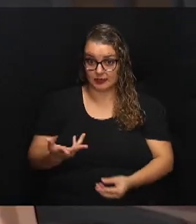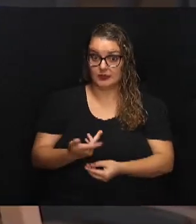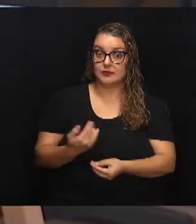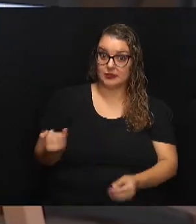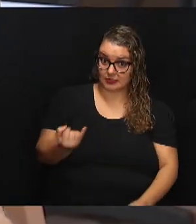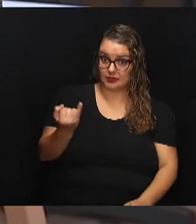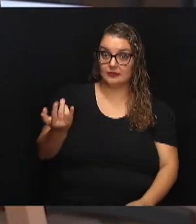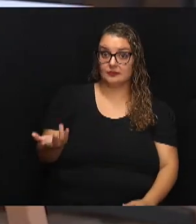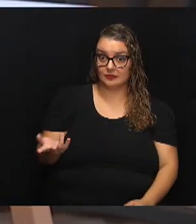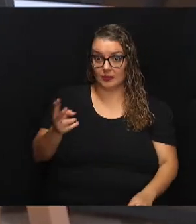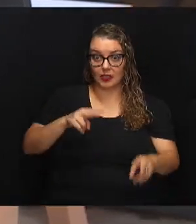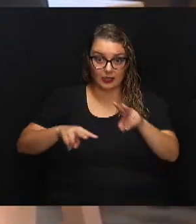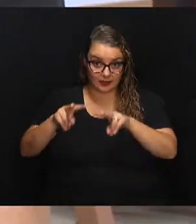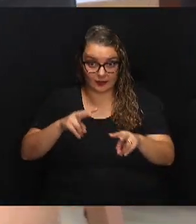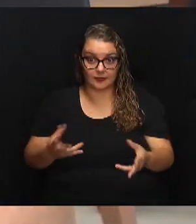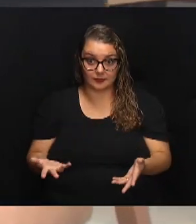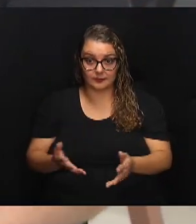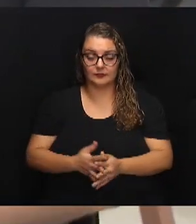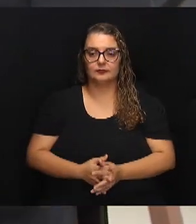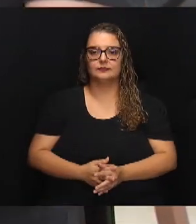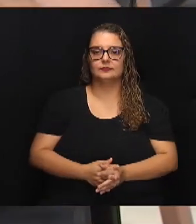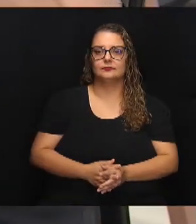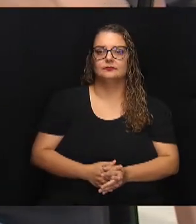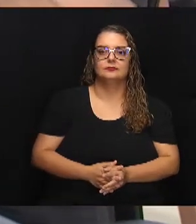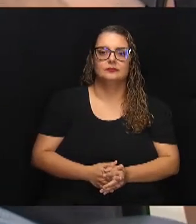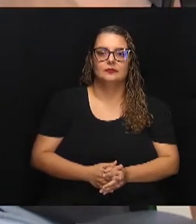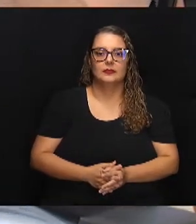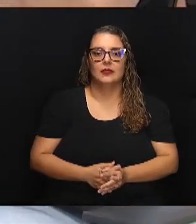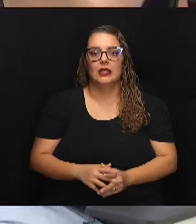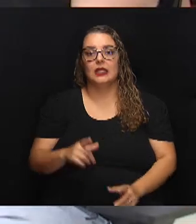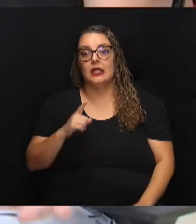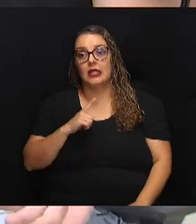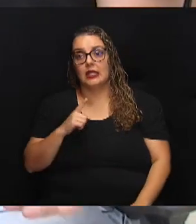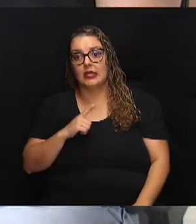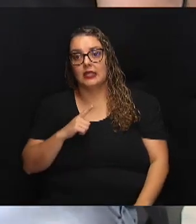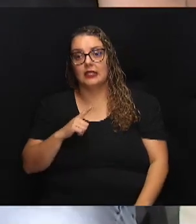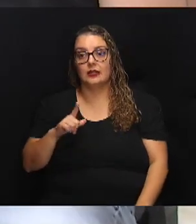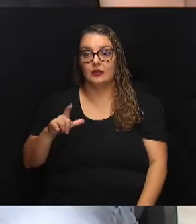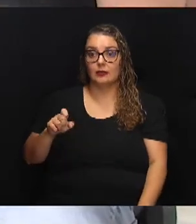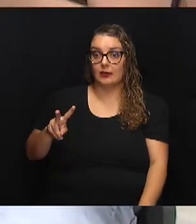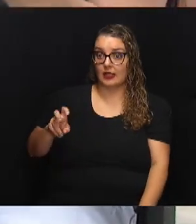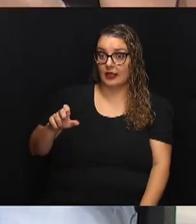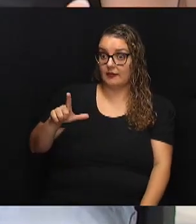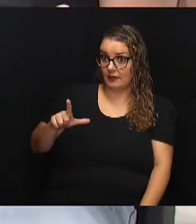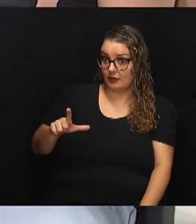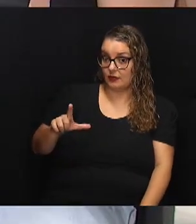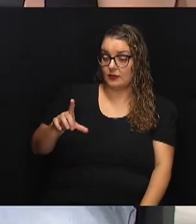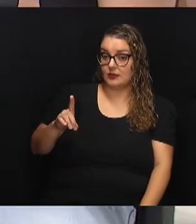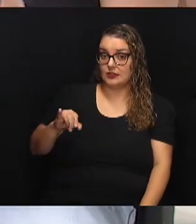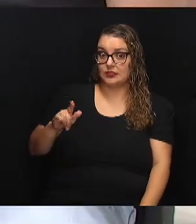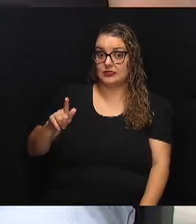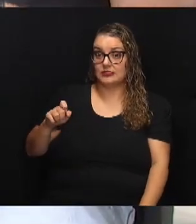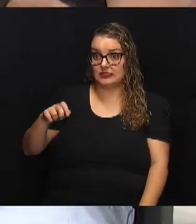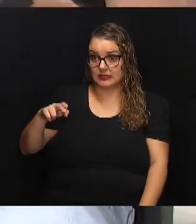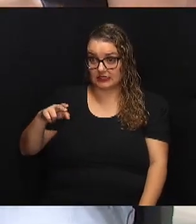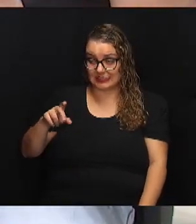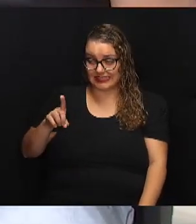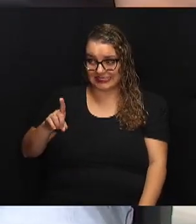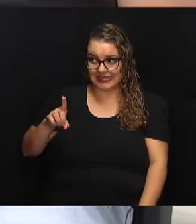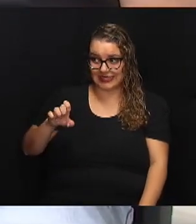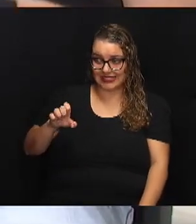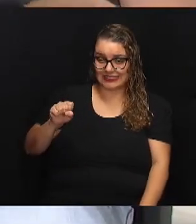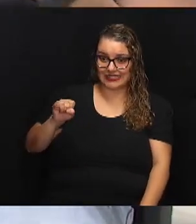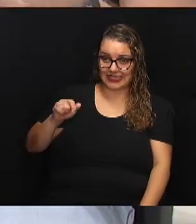games, óbvio, né? Não teria game sem um artista. Você também tem o level designer, que é o cara que cria o design dentro de como vai